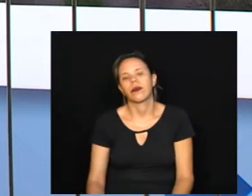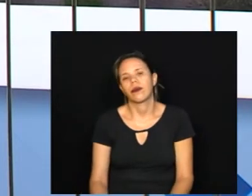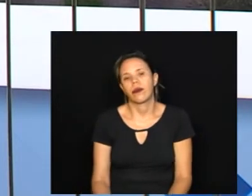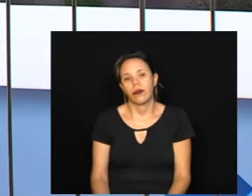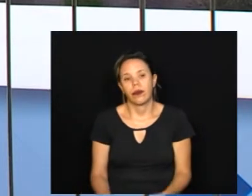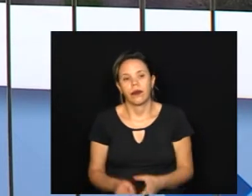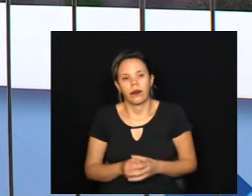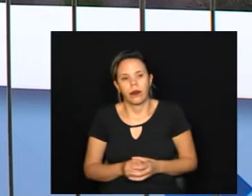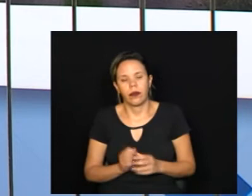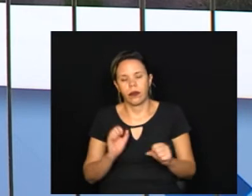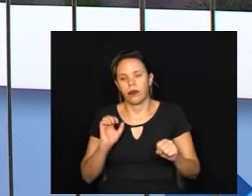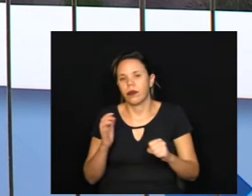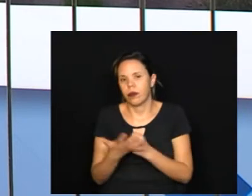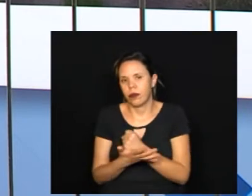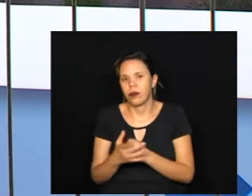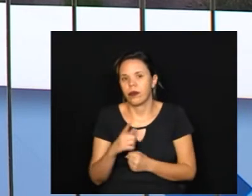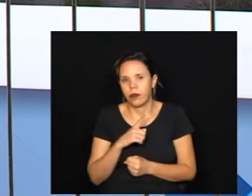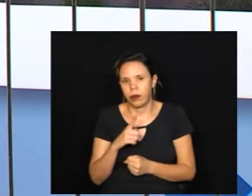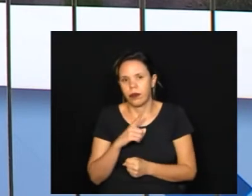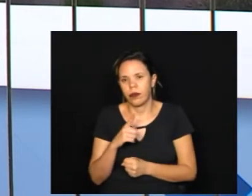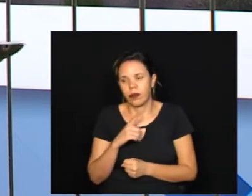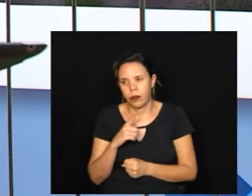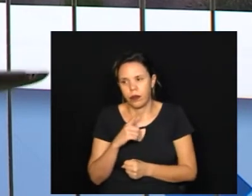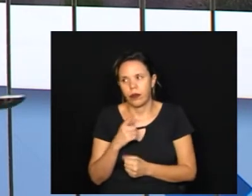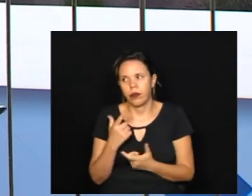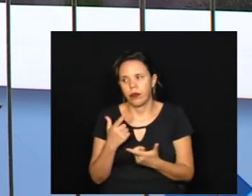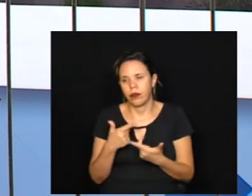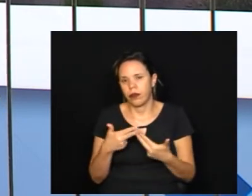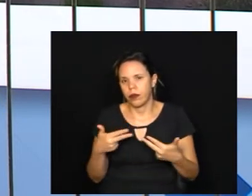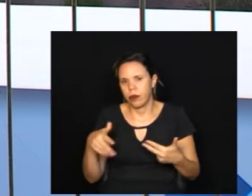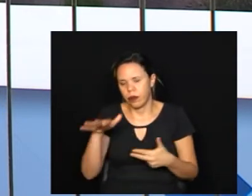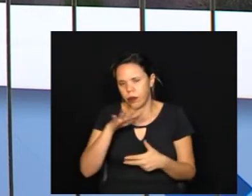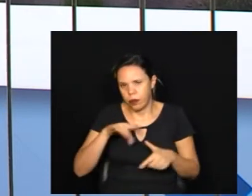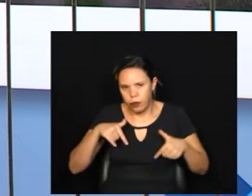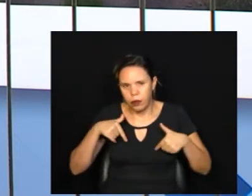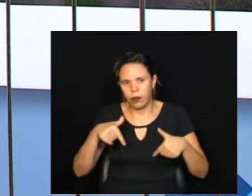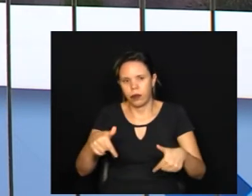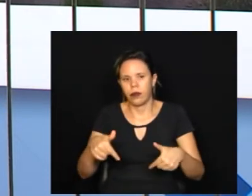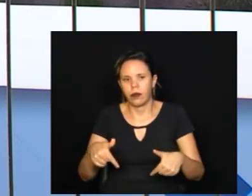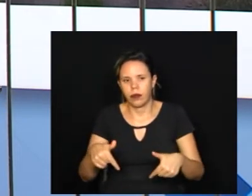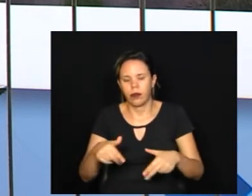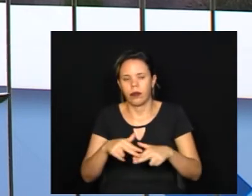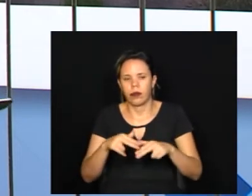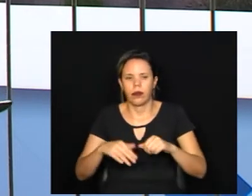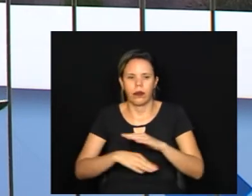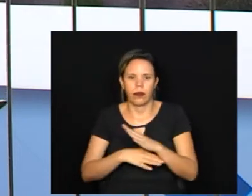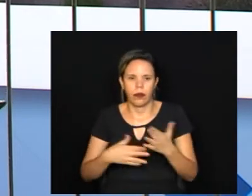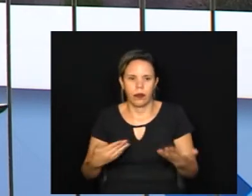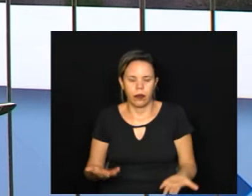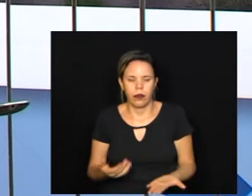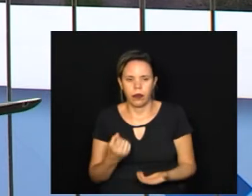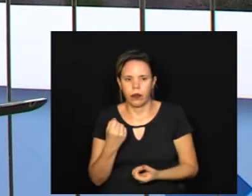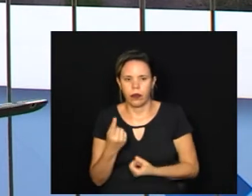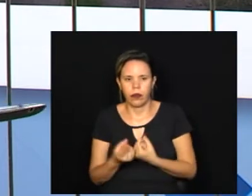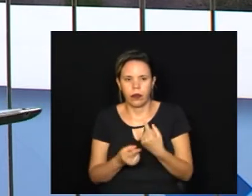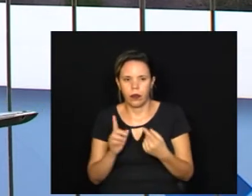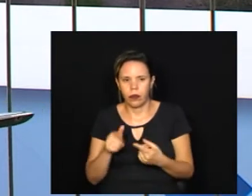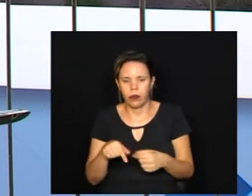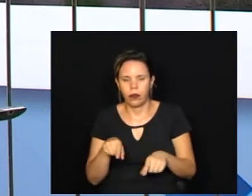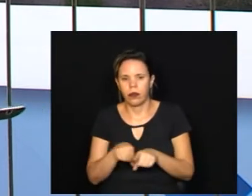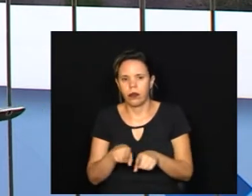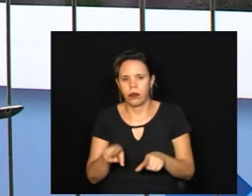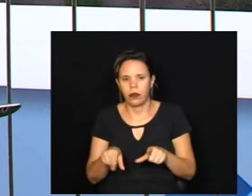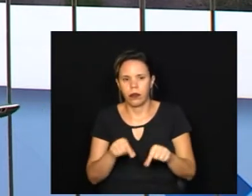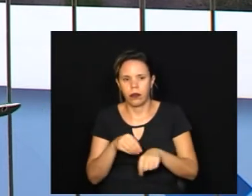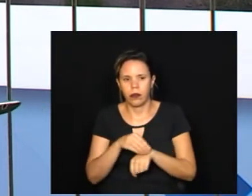Olha, a Covid-19 tem criado ainda várias outras ações aqui no Legislativo, e uma delas é a indicação